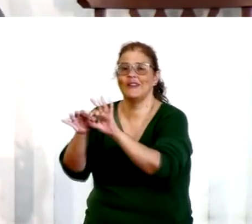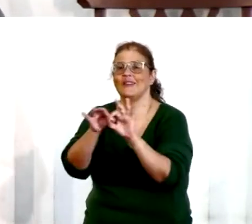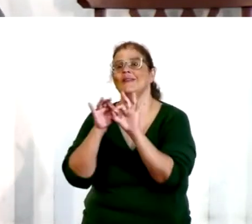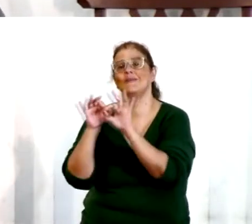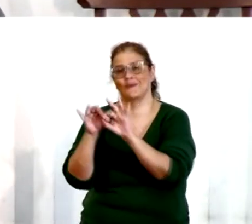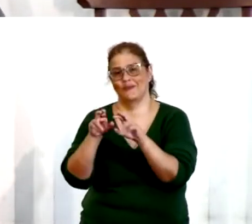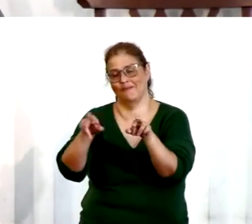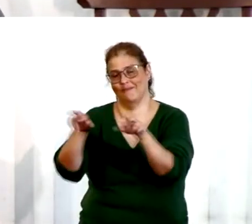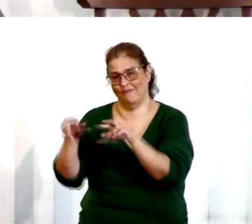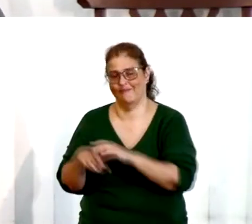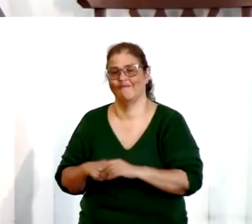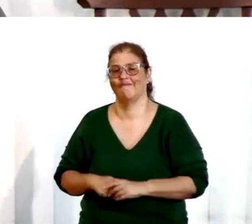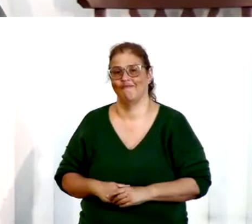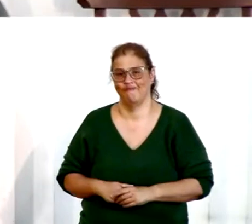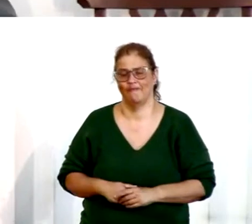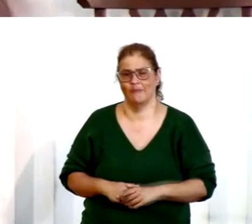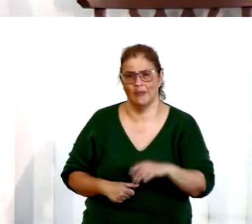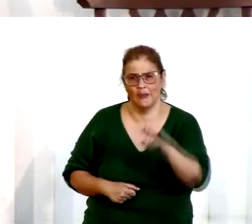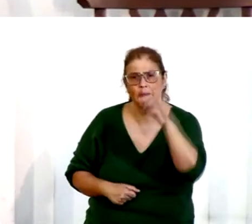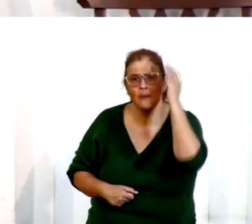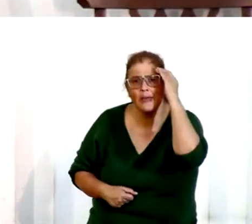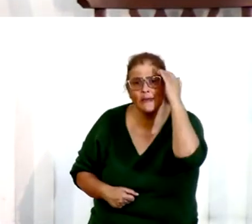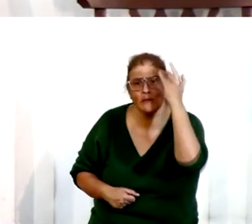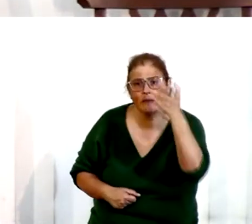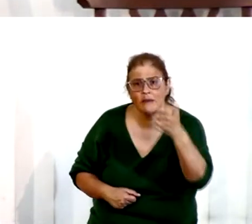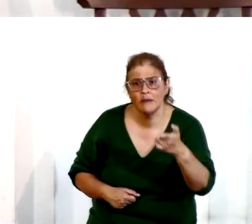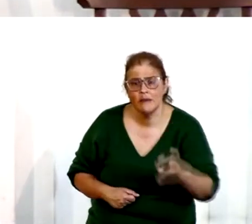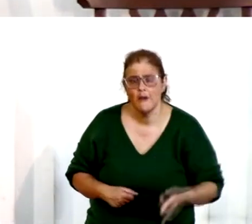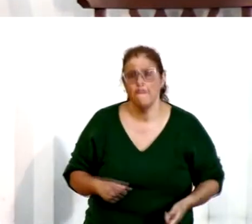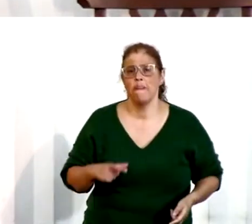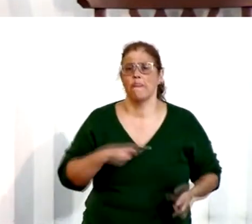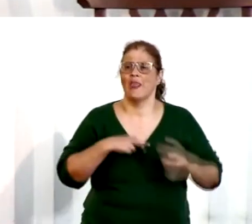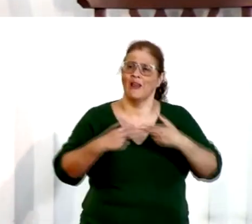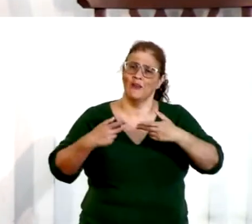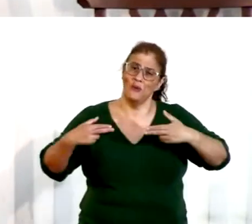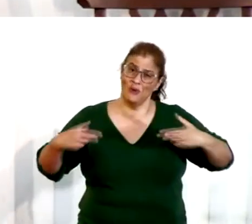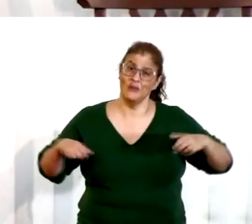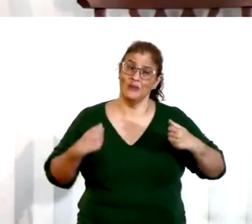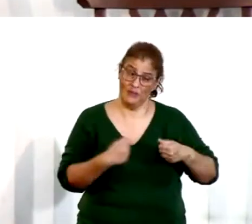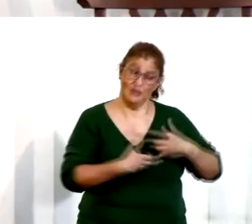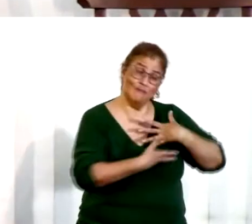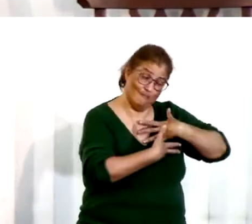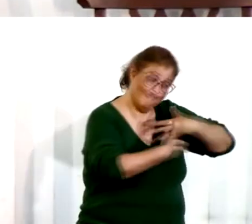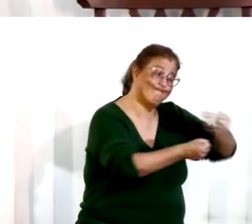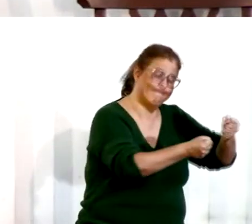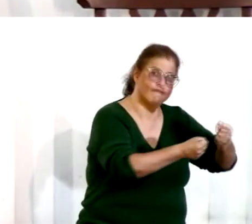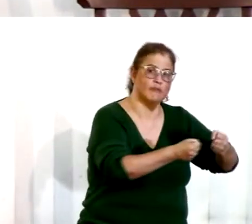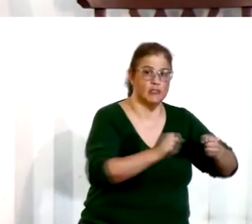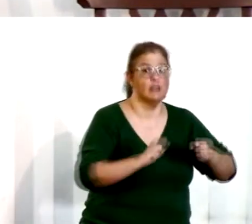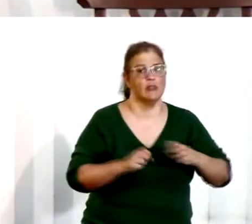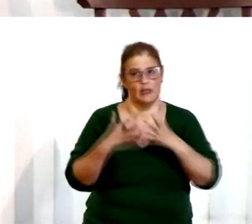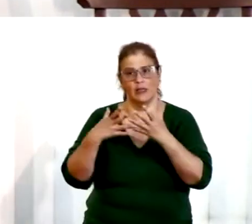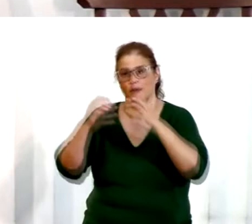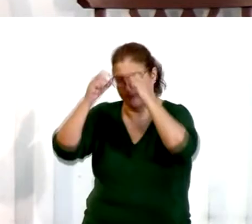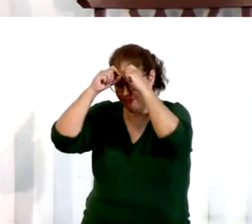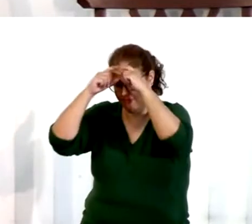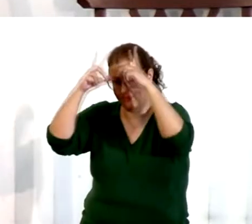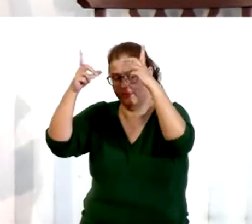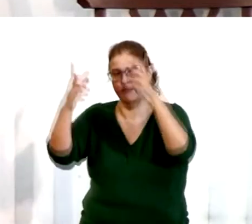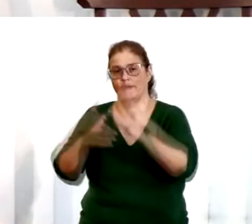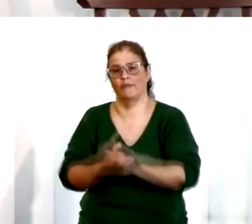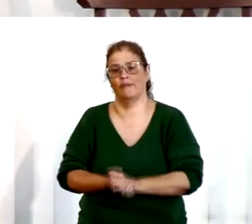bênção. Pense, tem coisas que nós precisamos largar se quisermos crescer espiritualmente. Tem coisas que